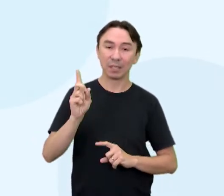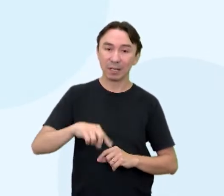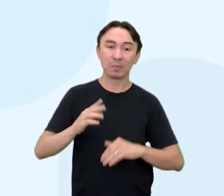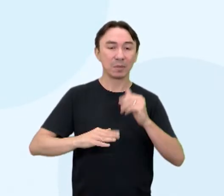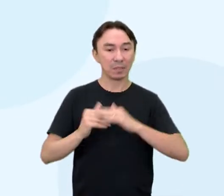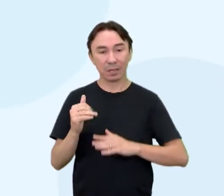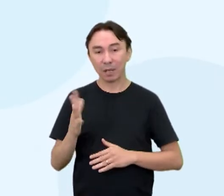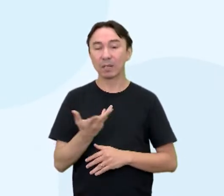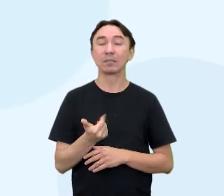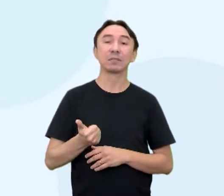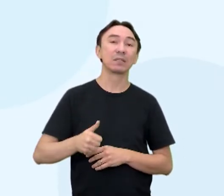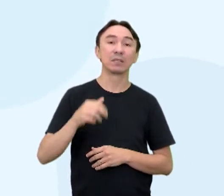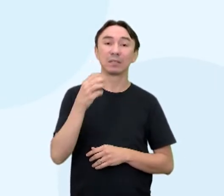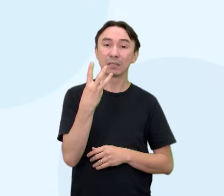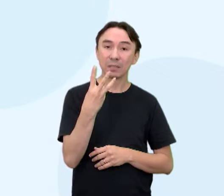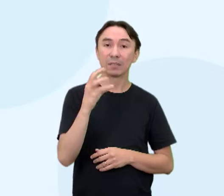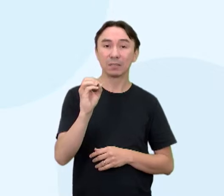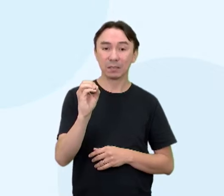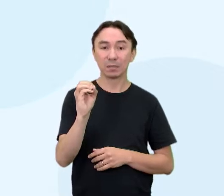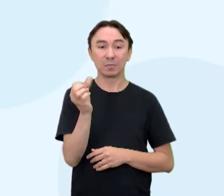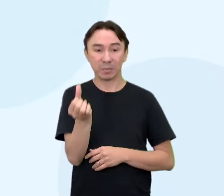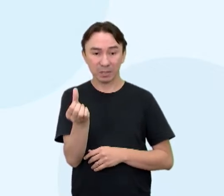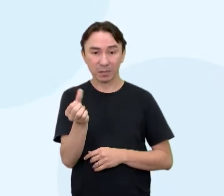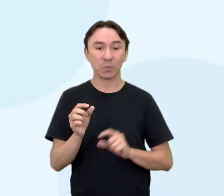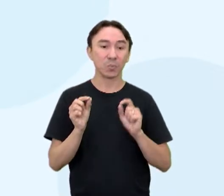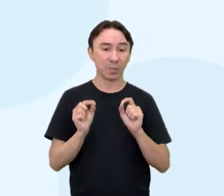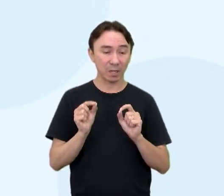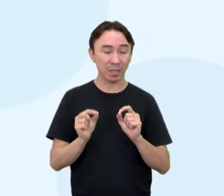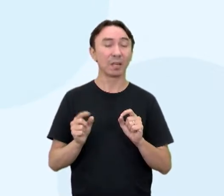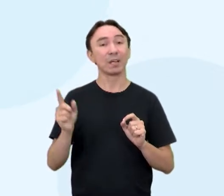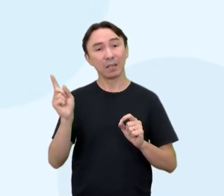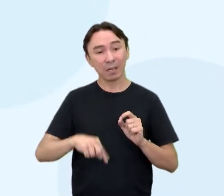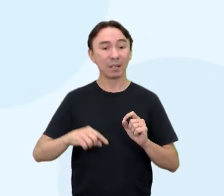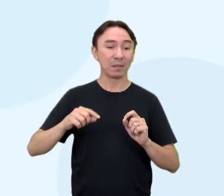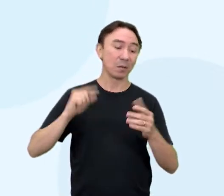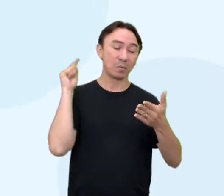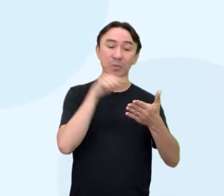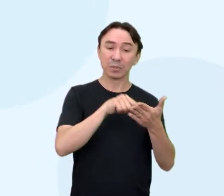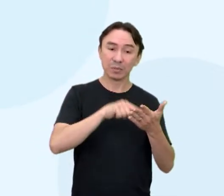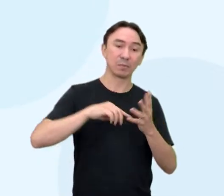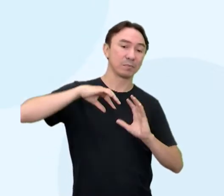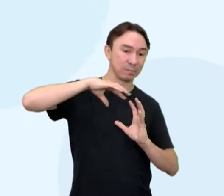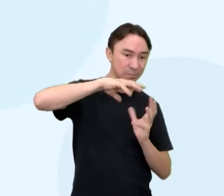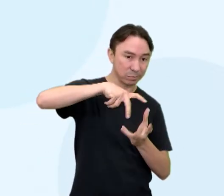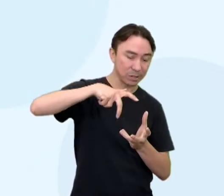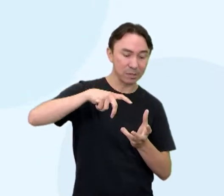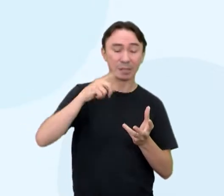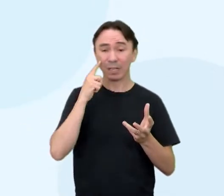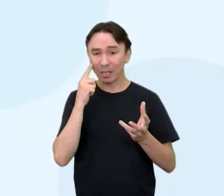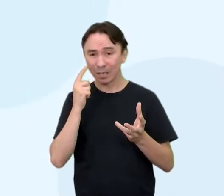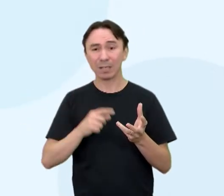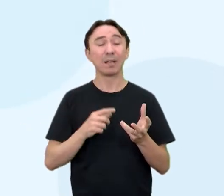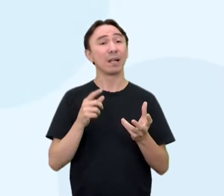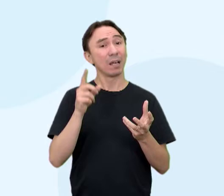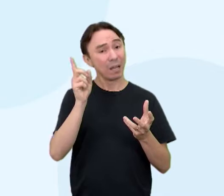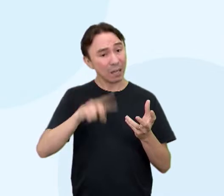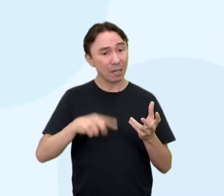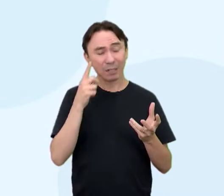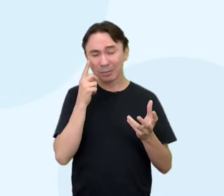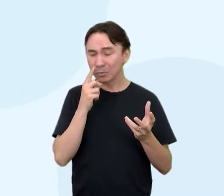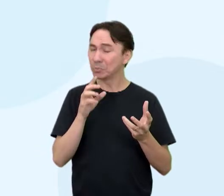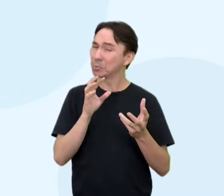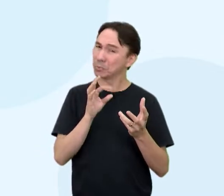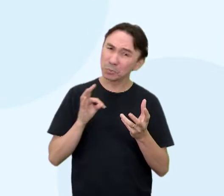O objetivo é entender o planeta como um corpo dinâmico, indicando que todos os processos da natureza